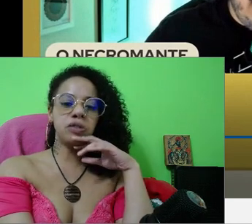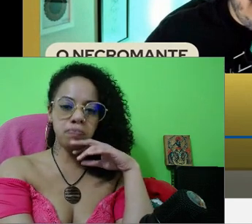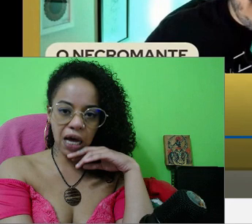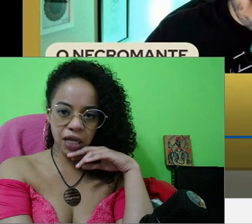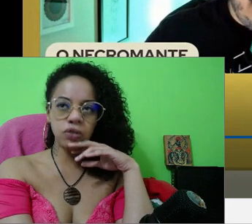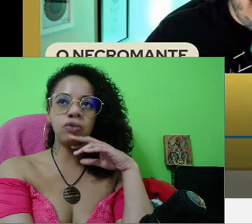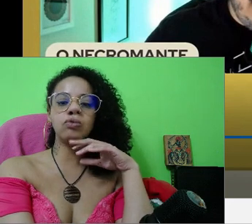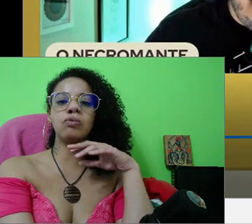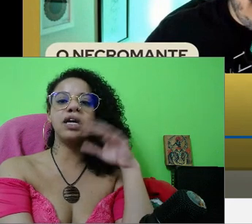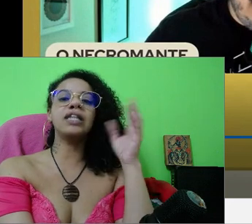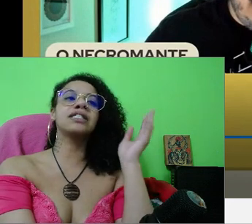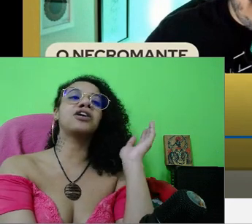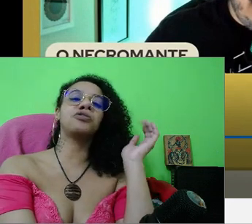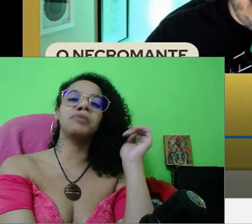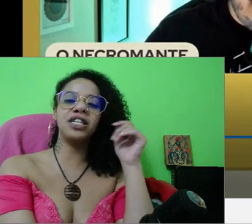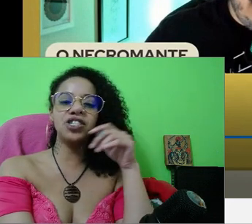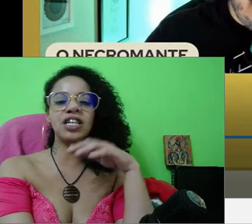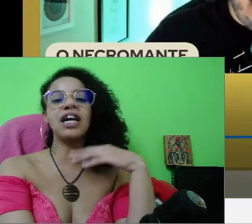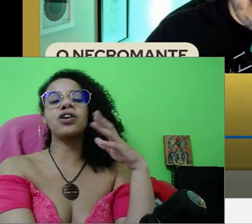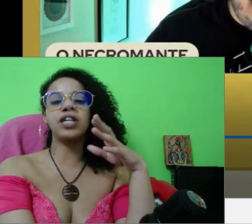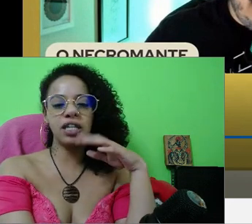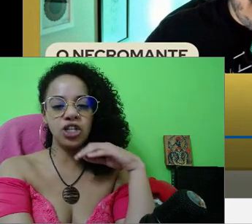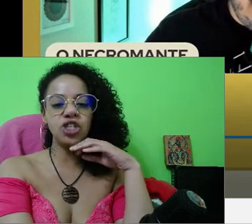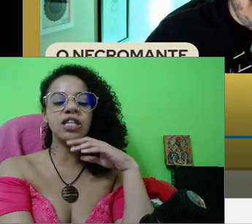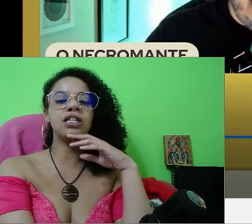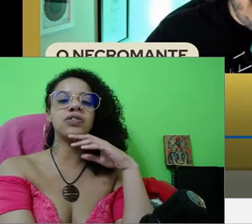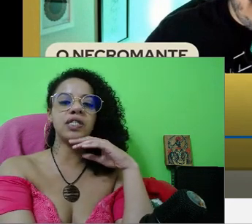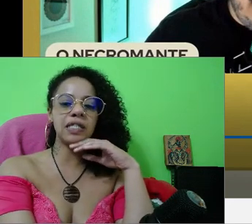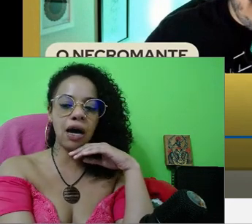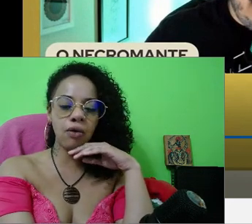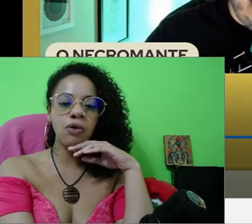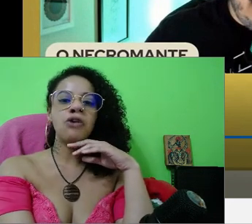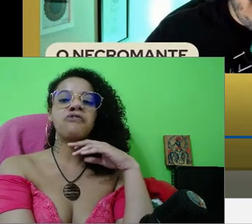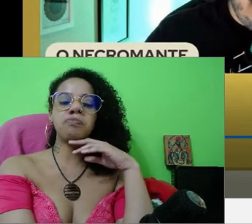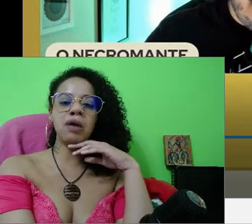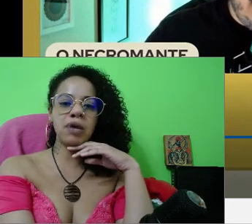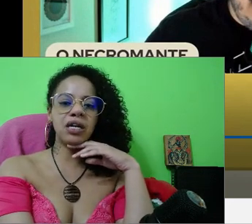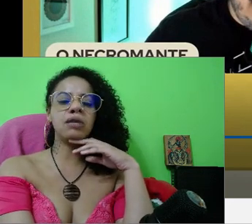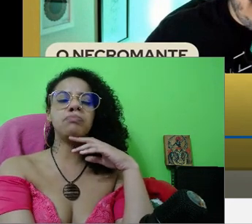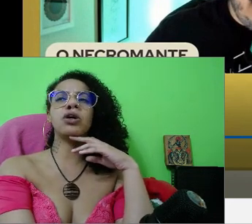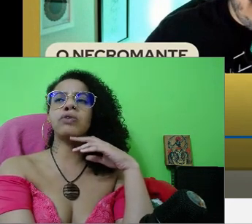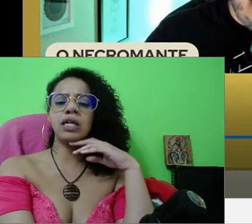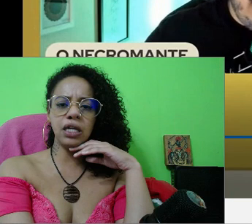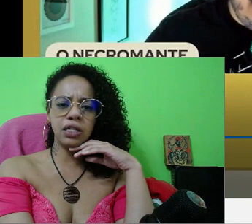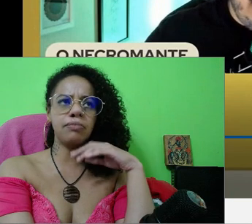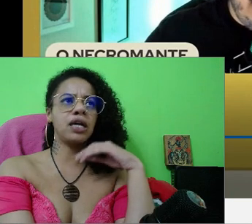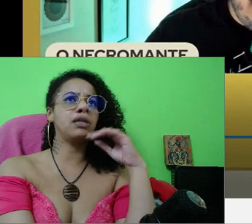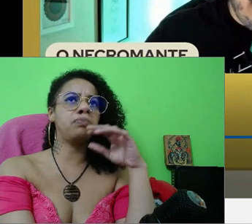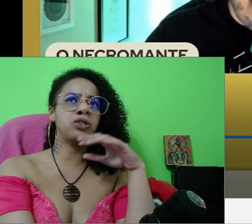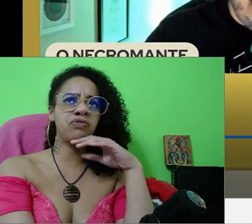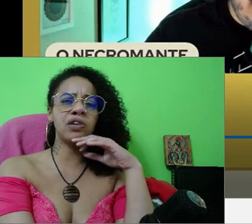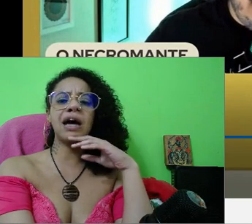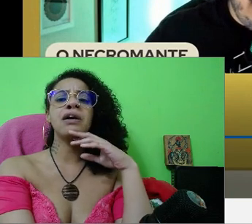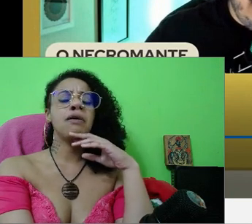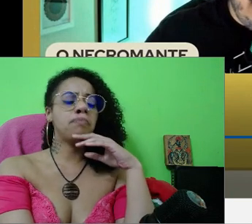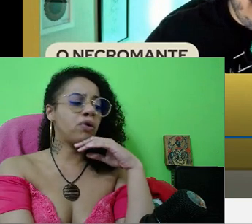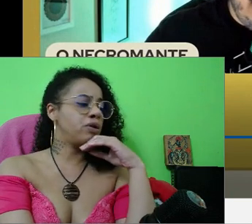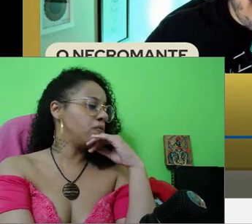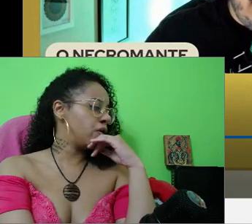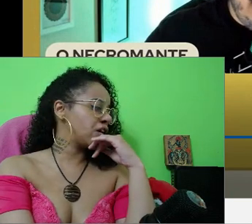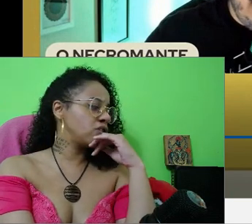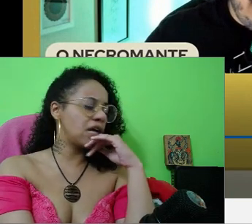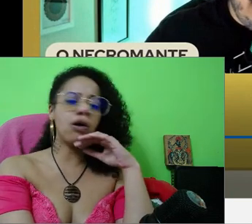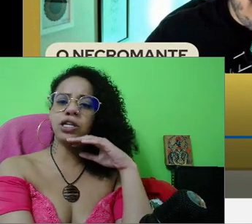que me deu espaço no ex necromante né agora a crítica transversal foi bem bacana biólogo Henrique também que depois eu fui lá